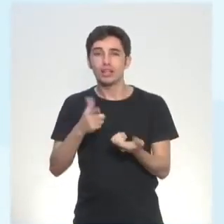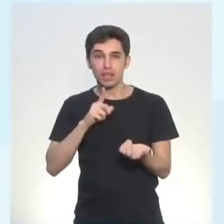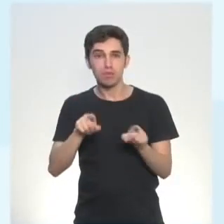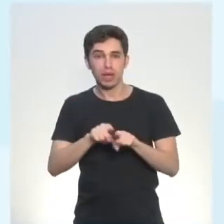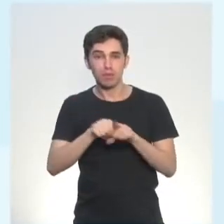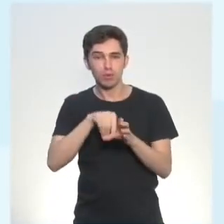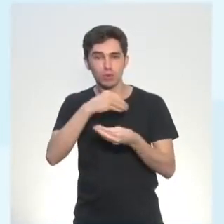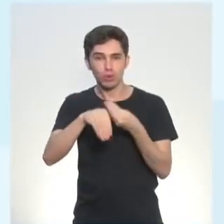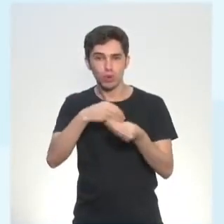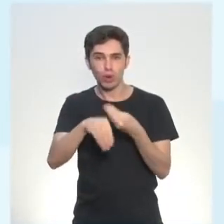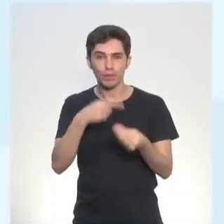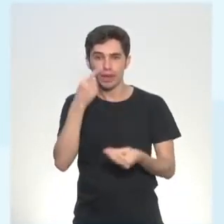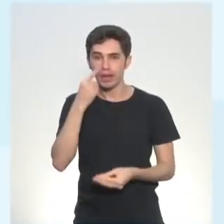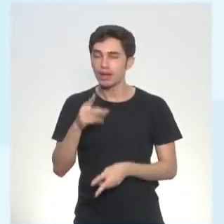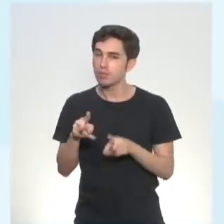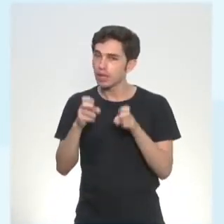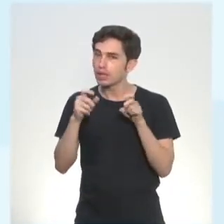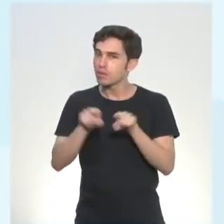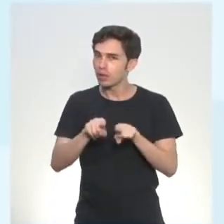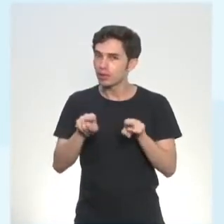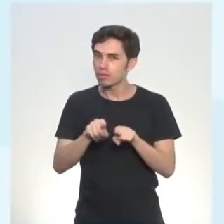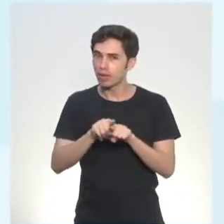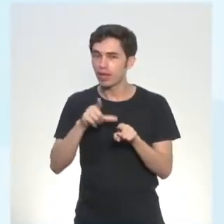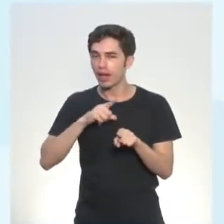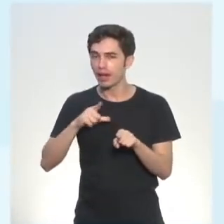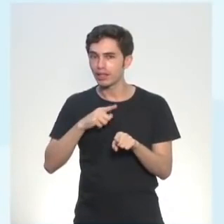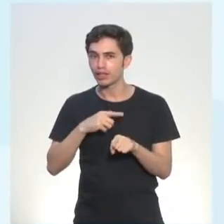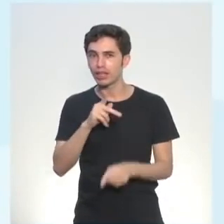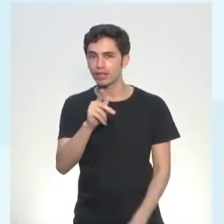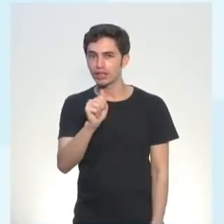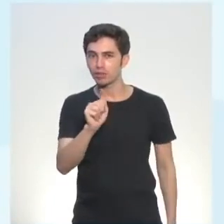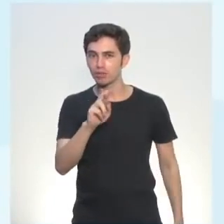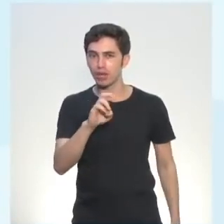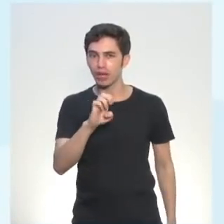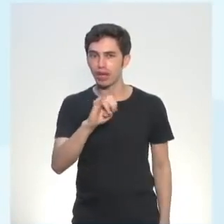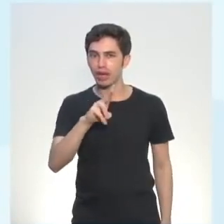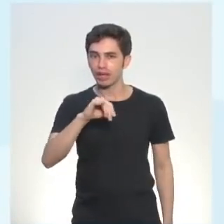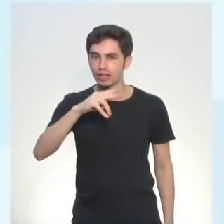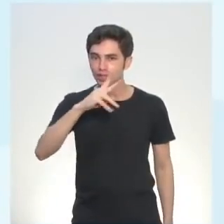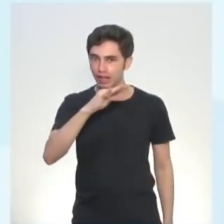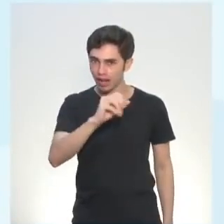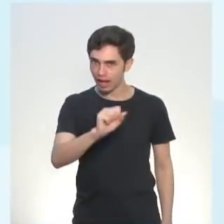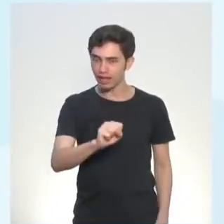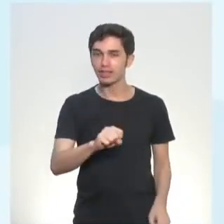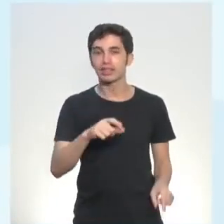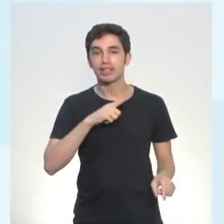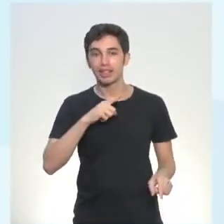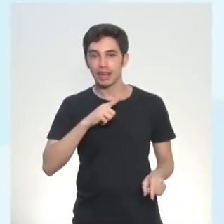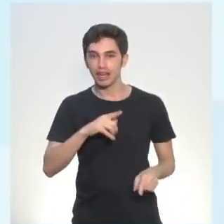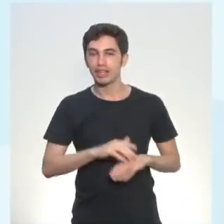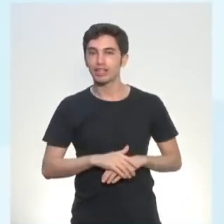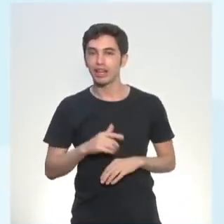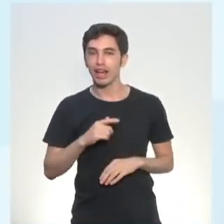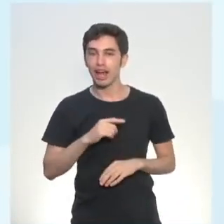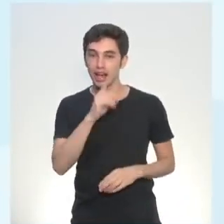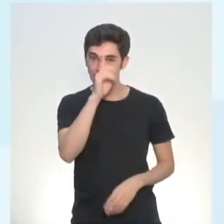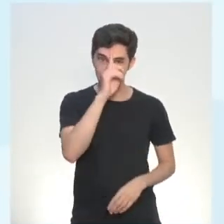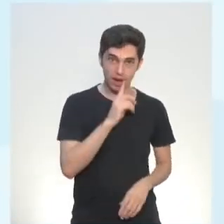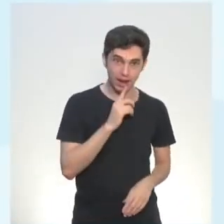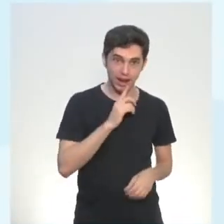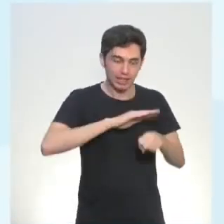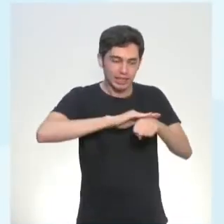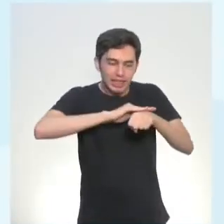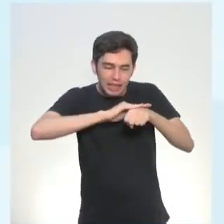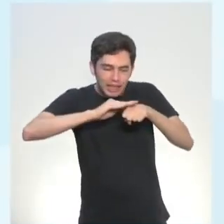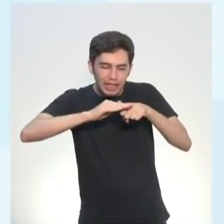olha, também, no mesmo esquema. Então, ele tinha ervilhas parentais, ou seja, ervilhas puras, que eram amarelas e